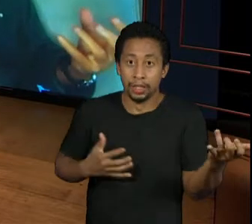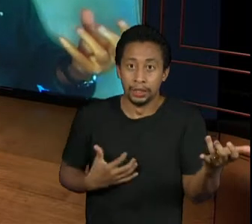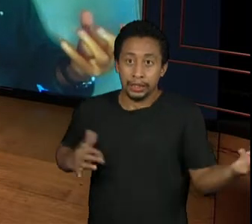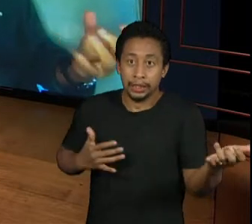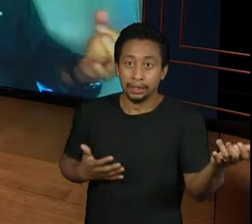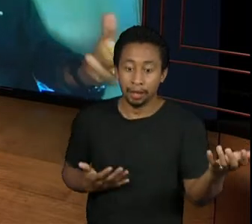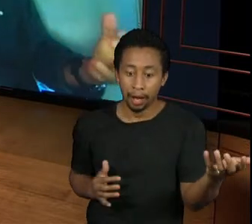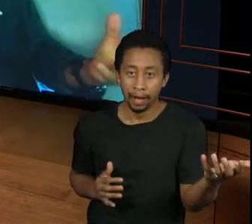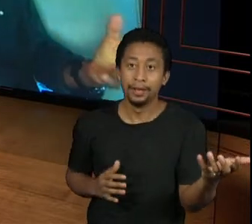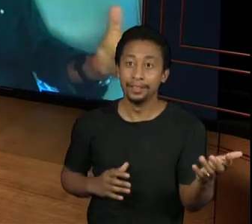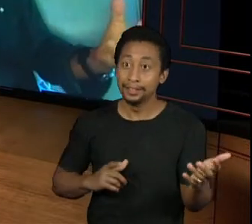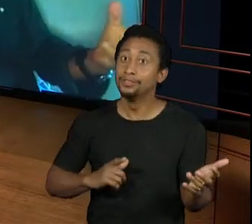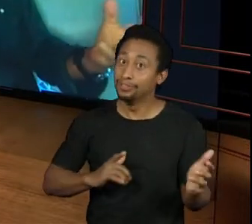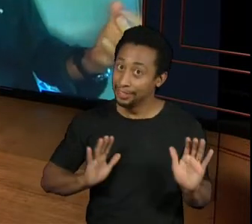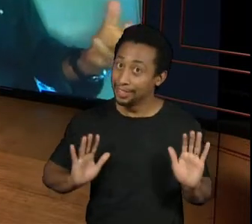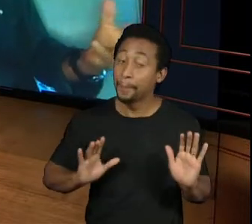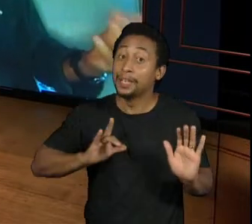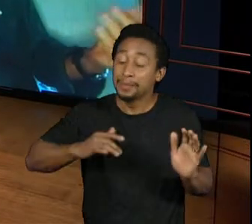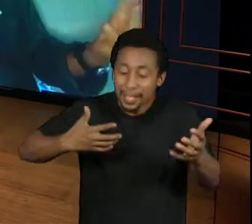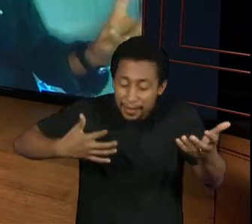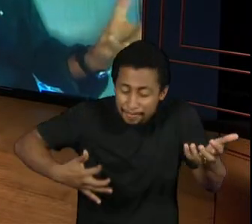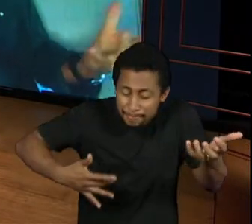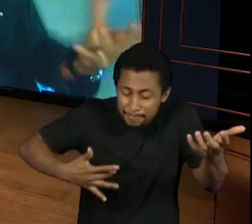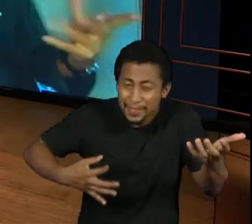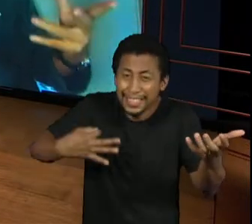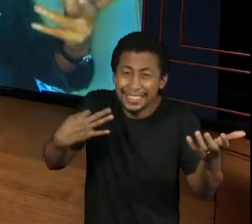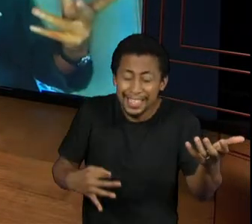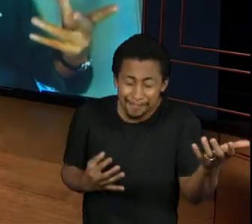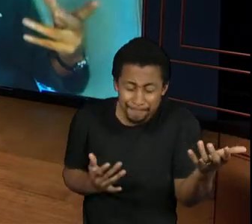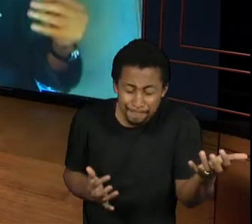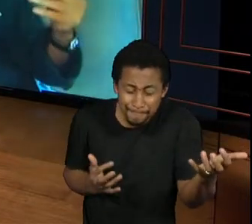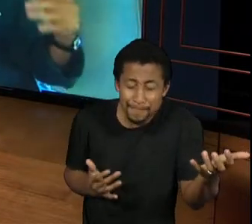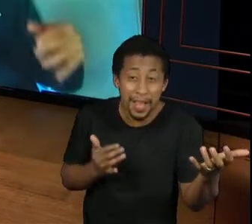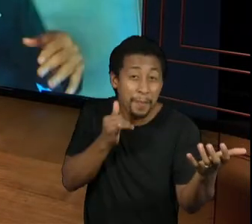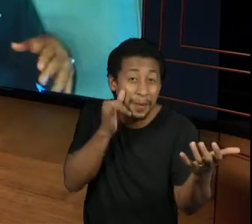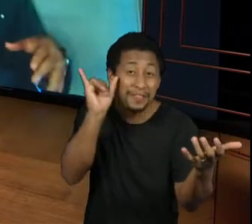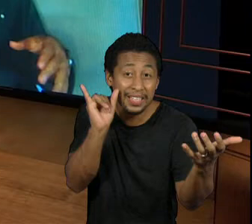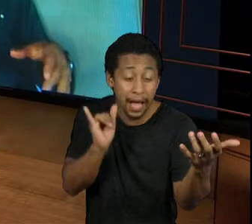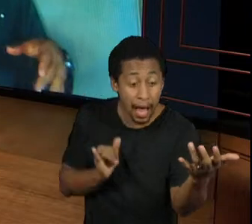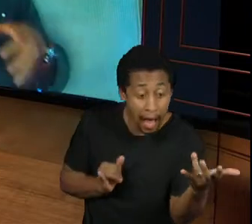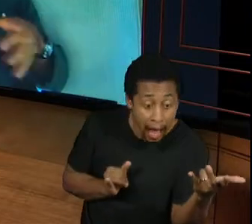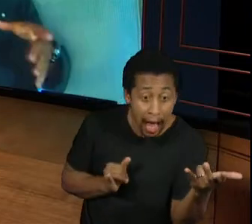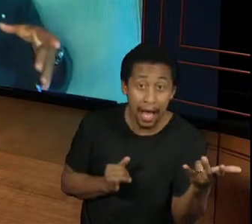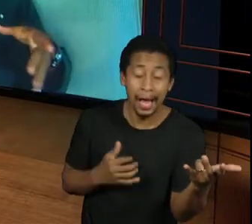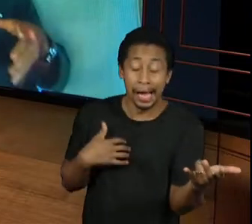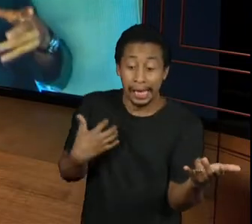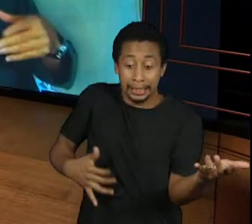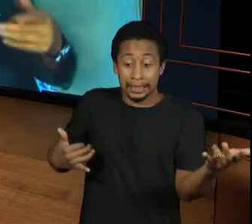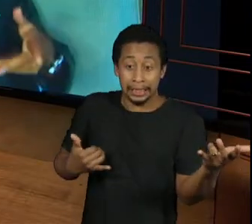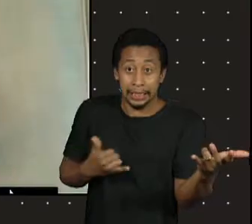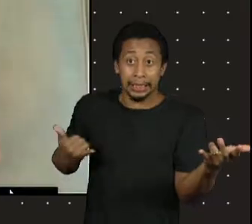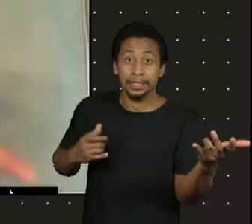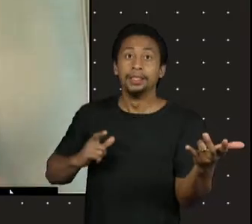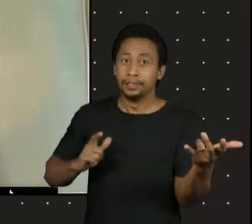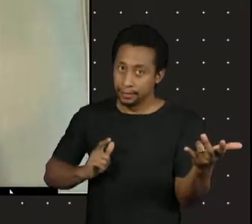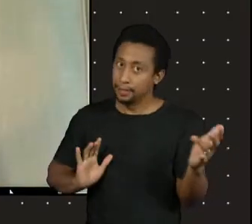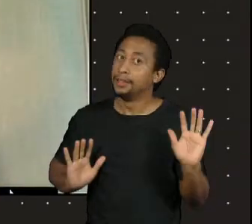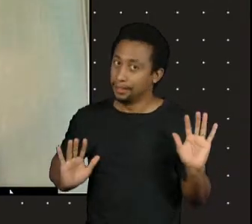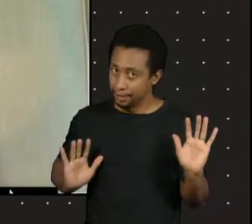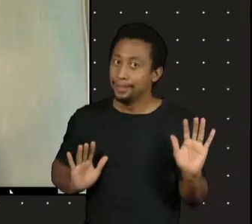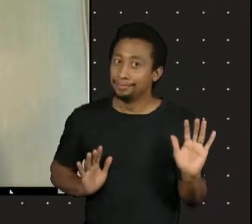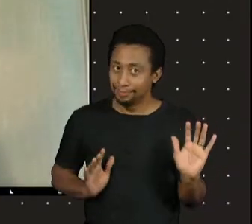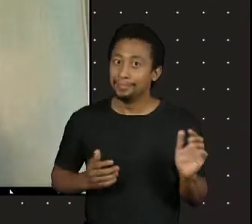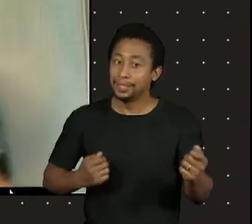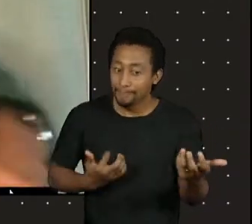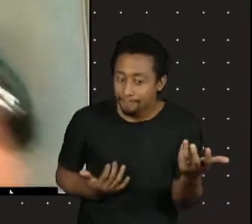técnica de tocar nas cordas e não aprofundar os dedos entre as cordas, porque você tomava